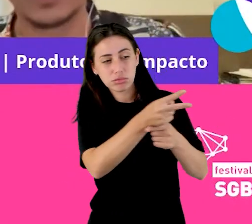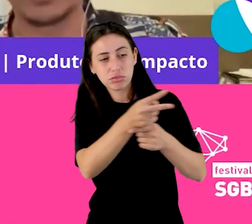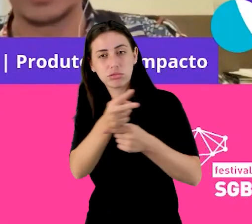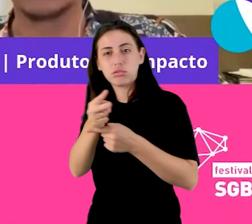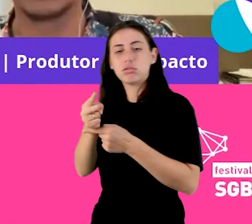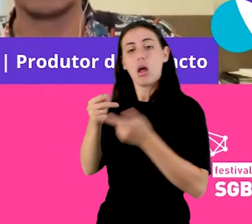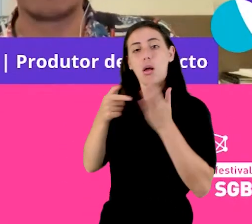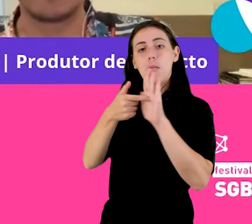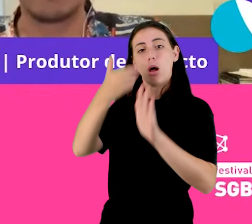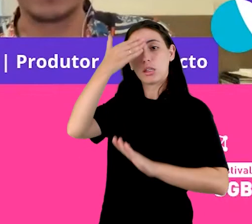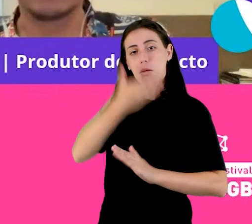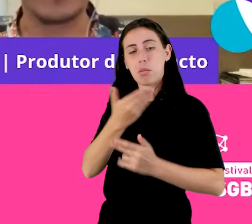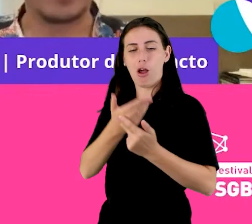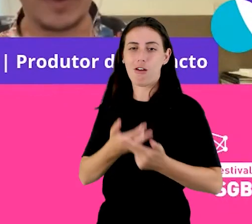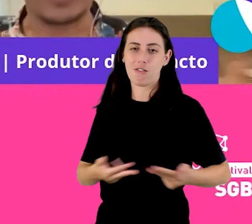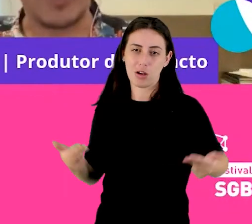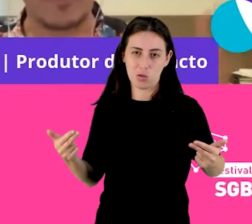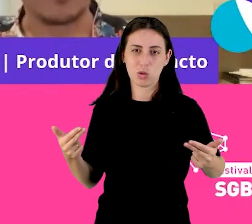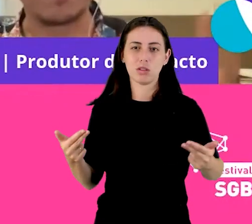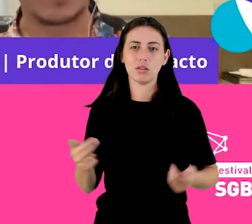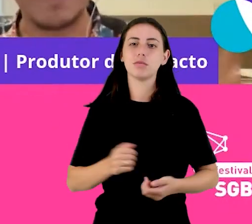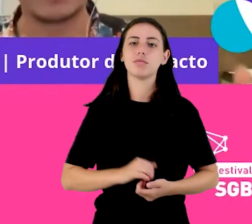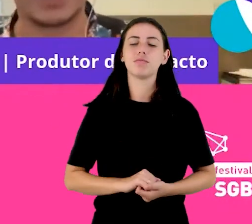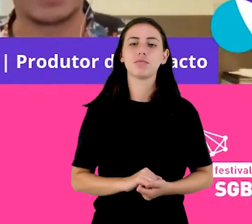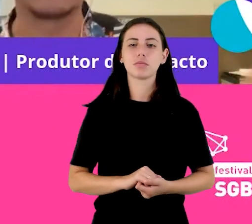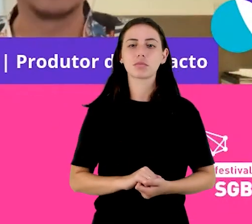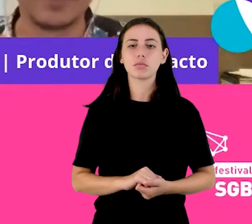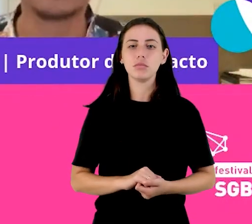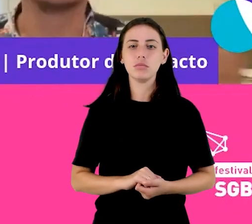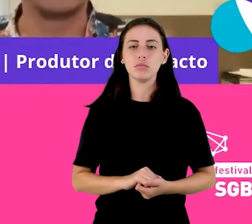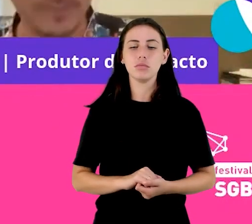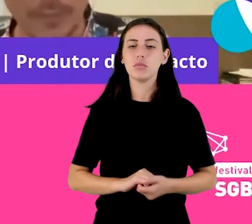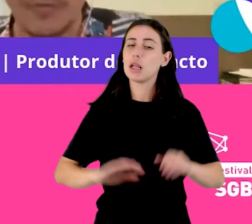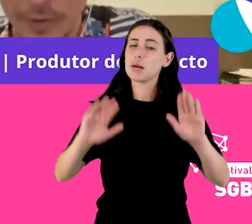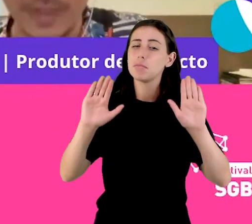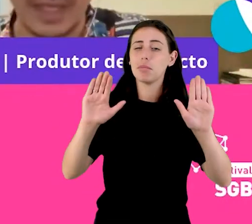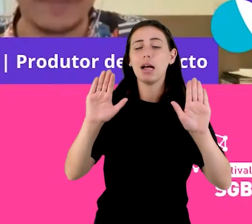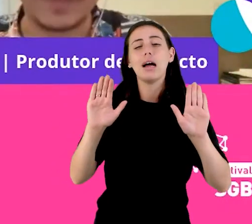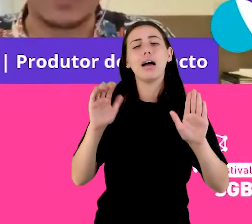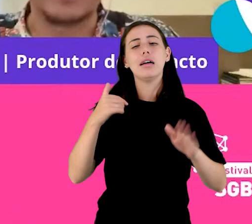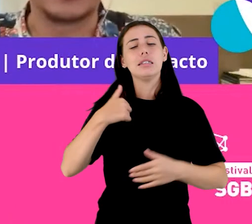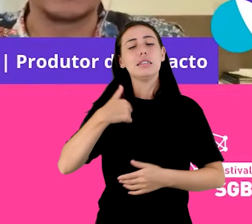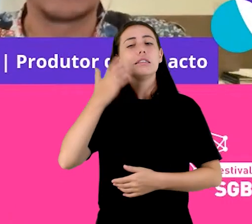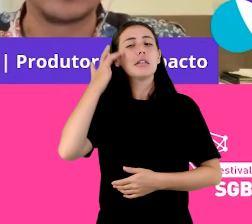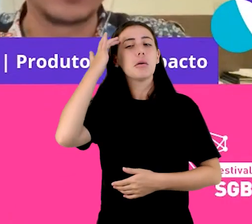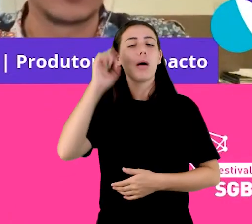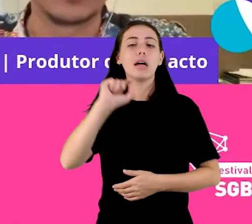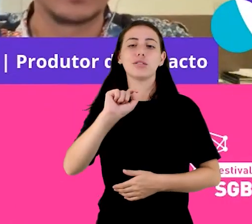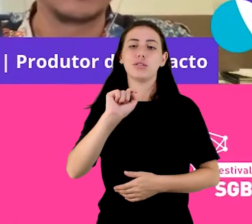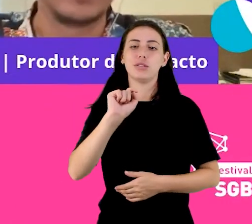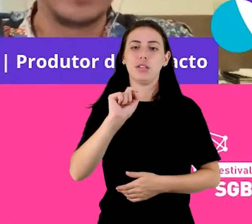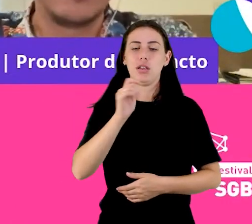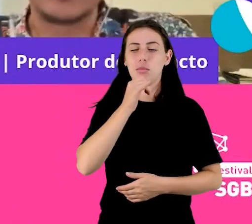contribuir nesse processo. Mas eu acho que é um pouco também pensar. Claro, um bom filme, teoricamente, é o começo de